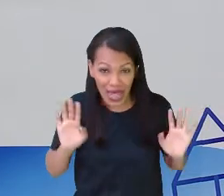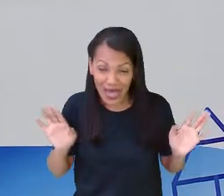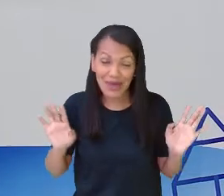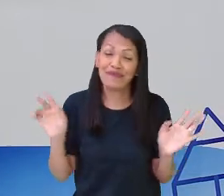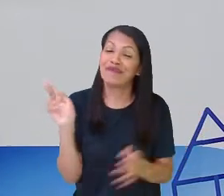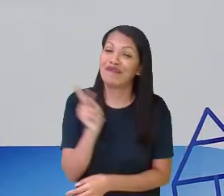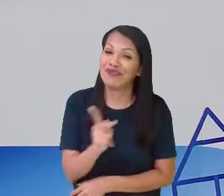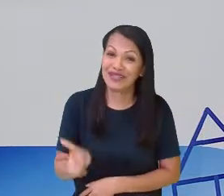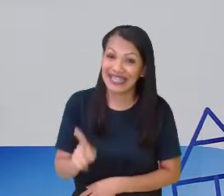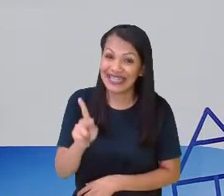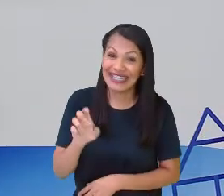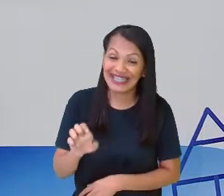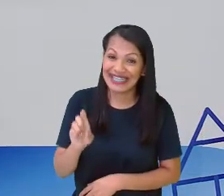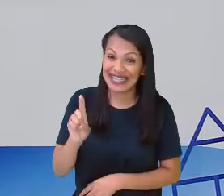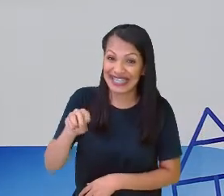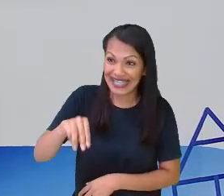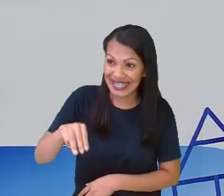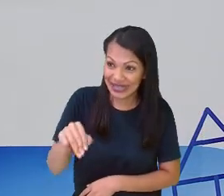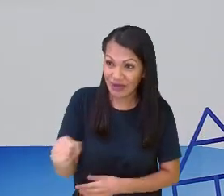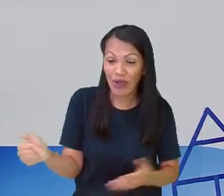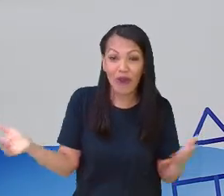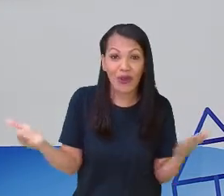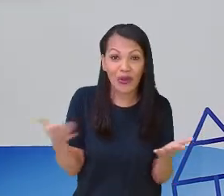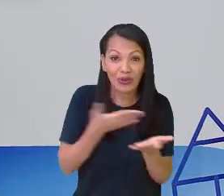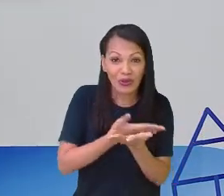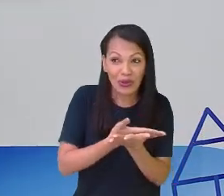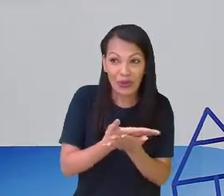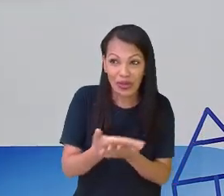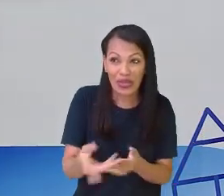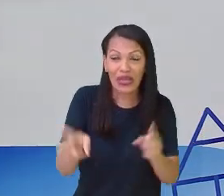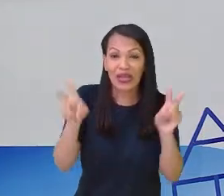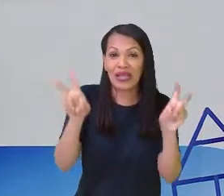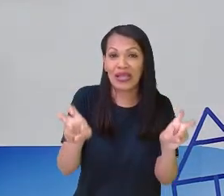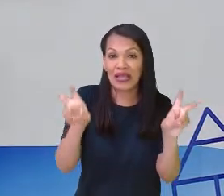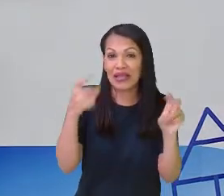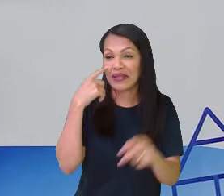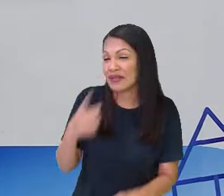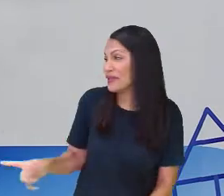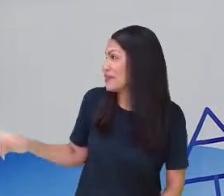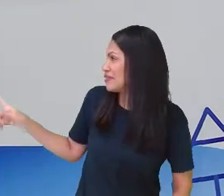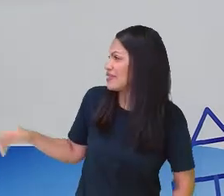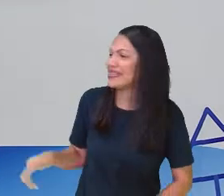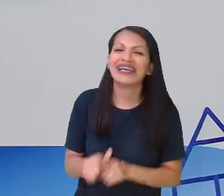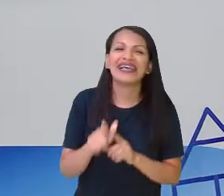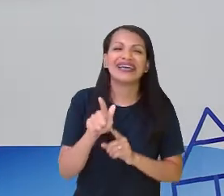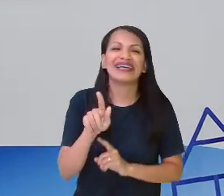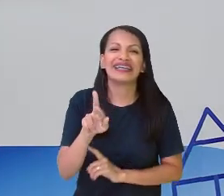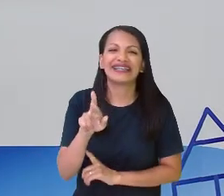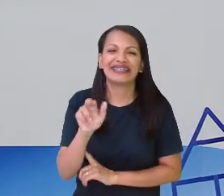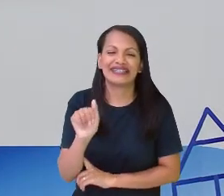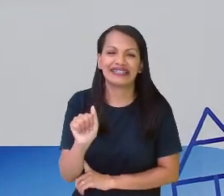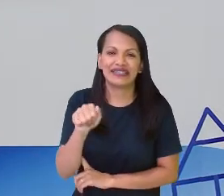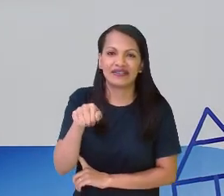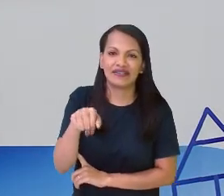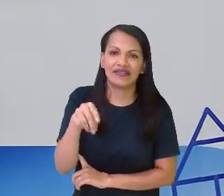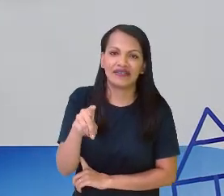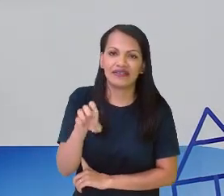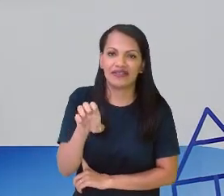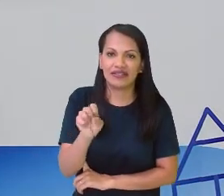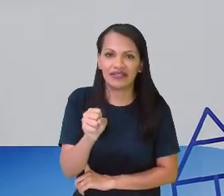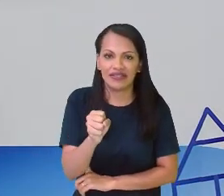professora Kedma Santos e hoje a gente vai conversar sobre grandezas e medidas, especificamente